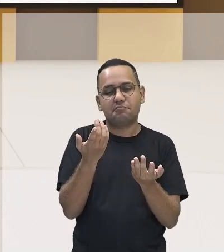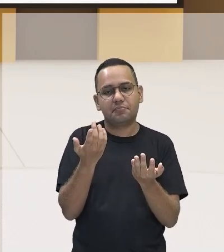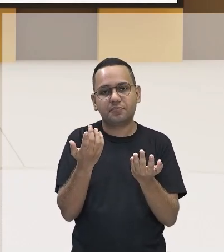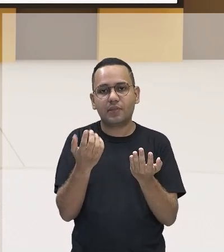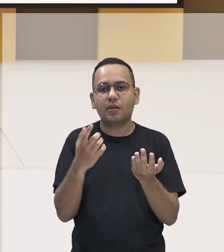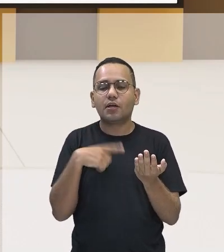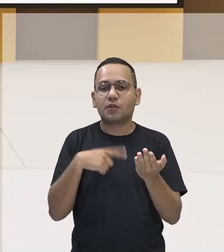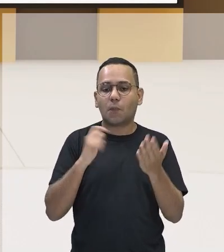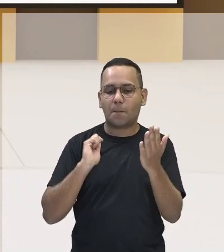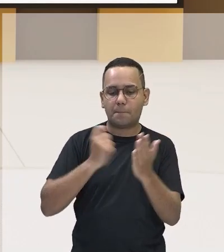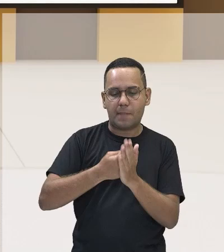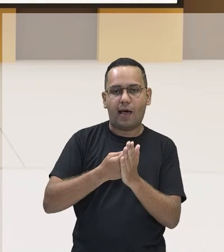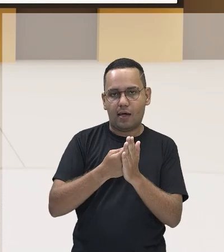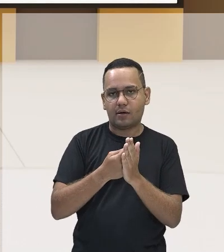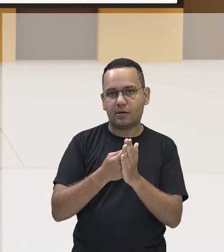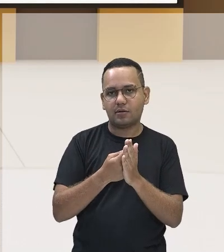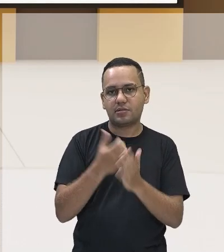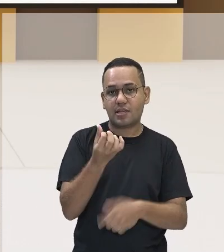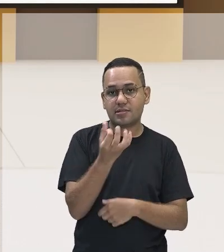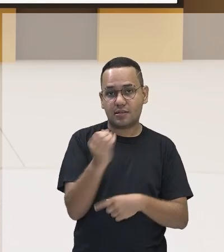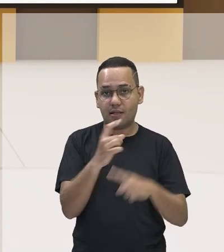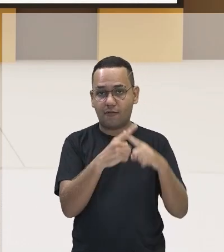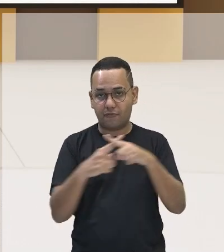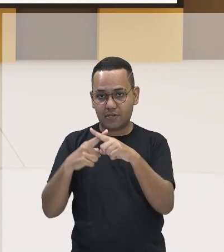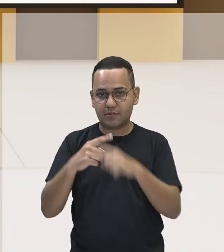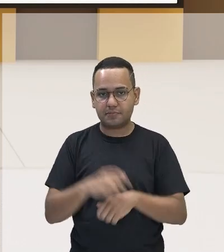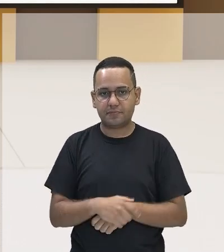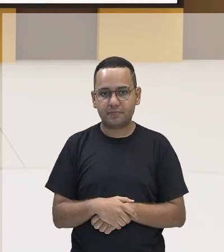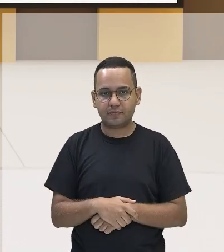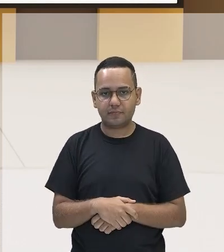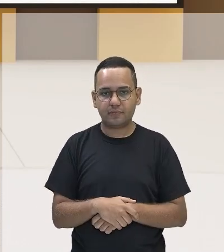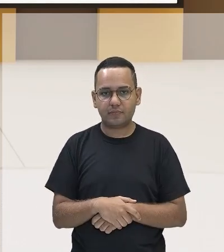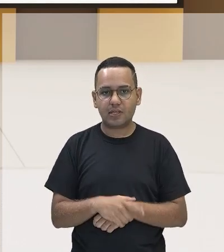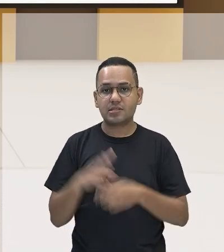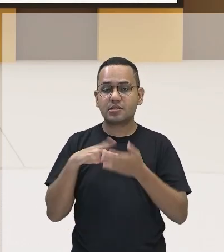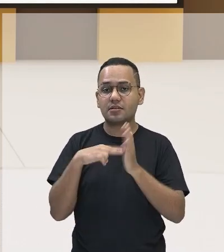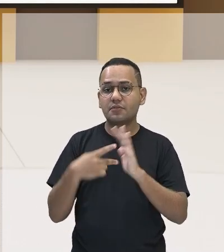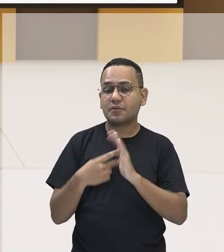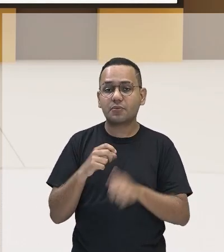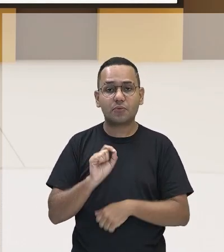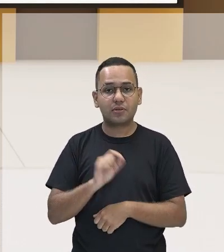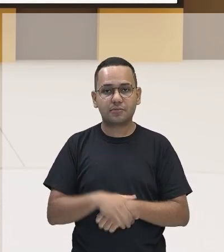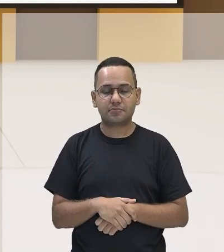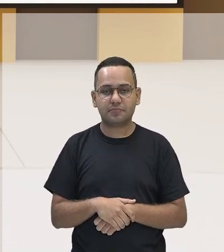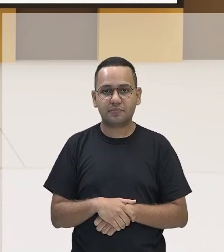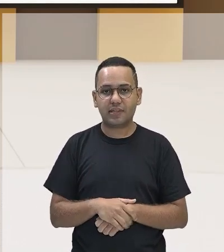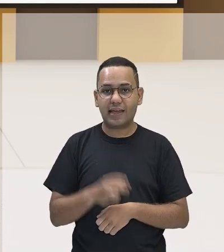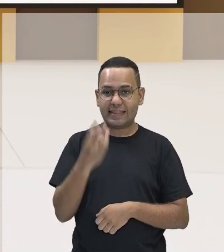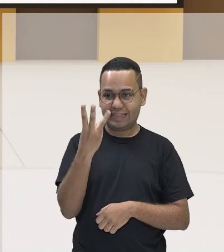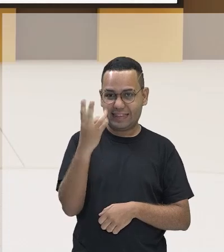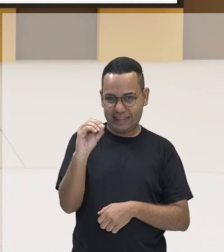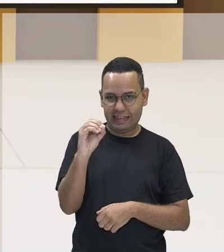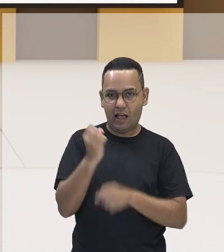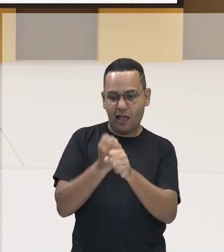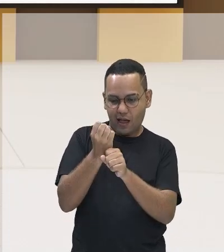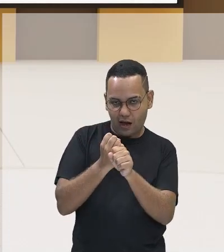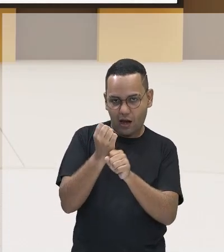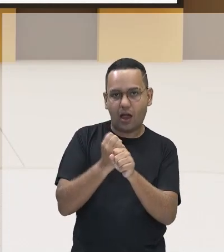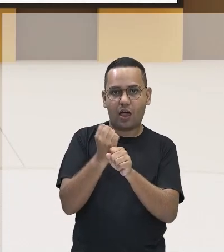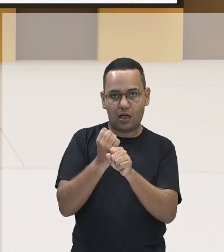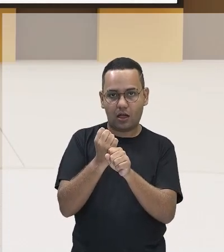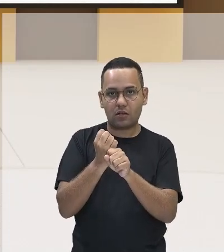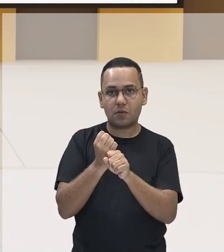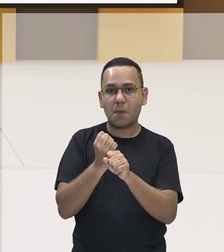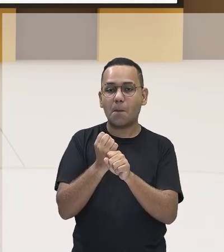vezes. E aí, claro, serão 30 anos sendo acrescentados juros. Então, logicamente que no final você vai pagar